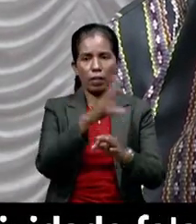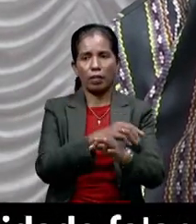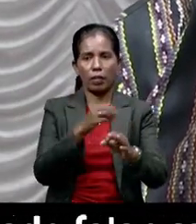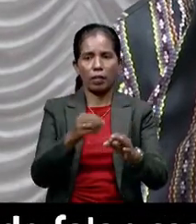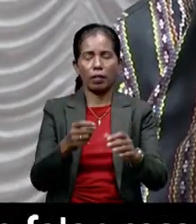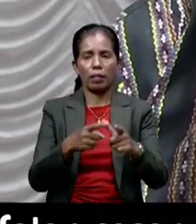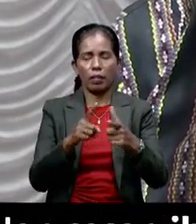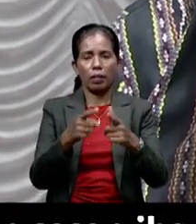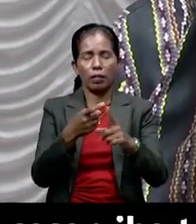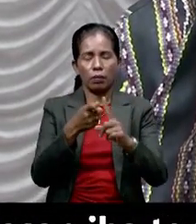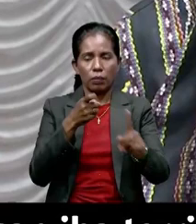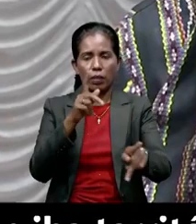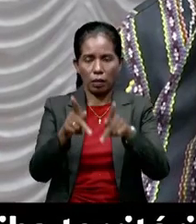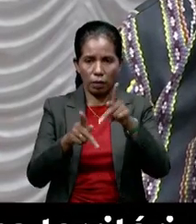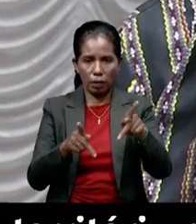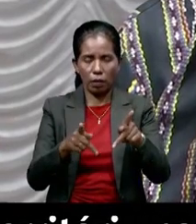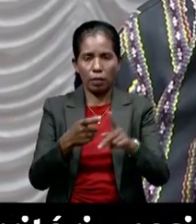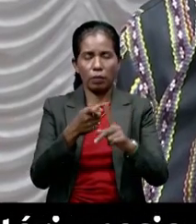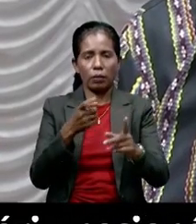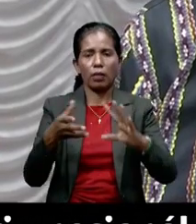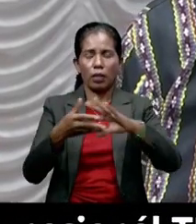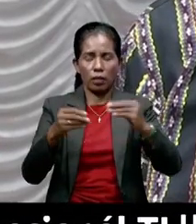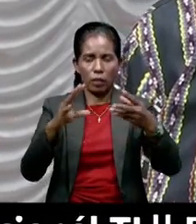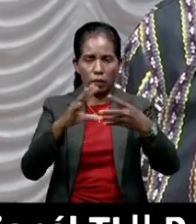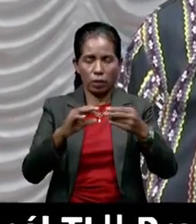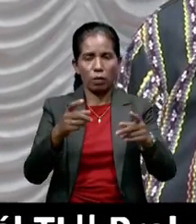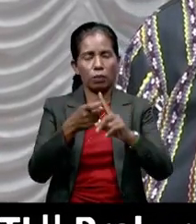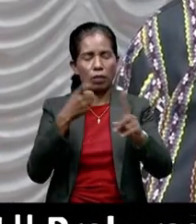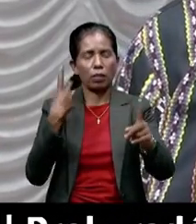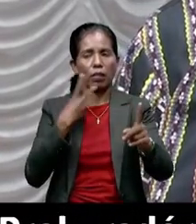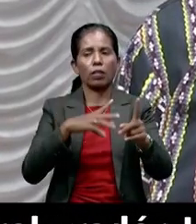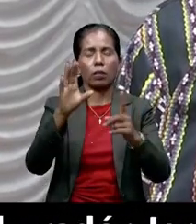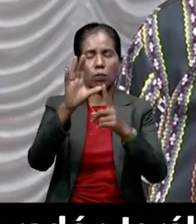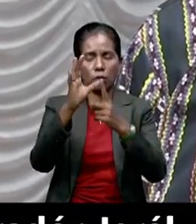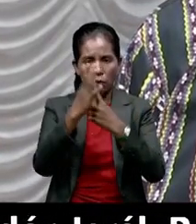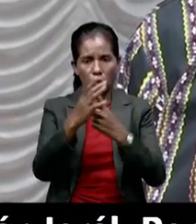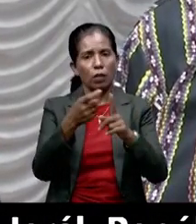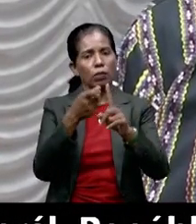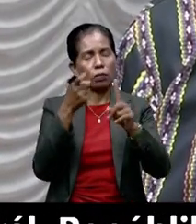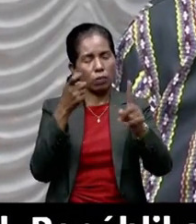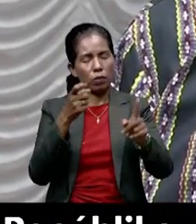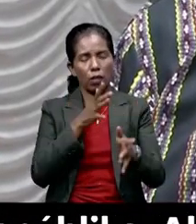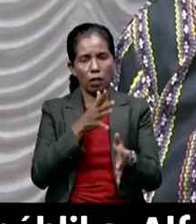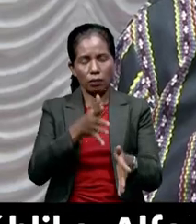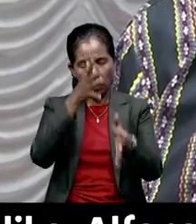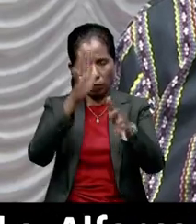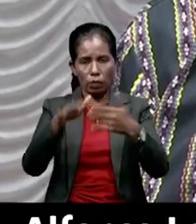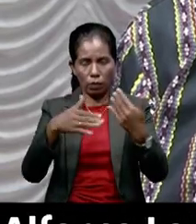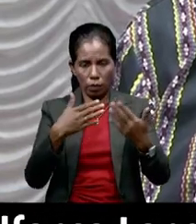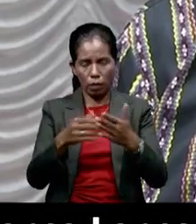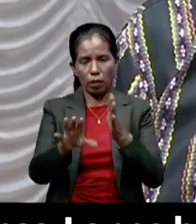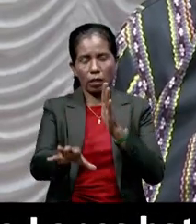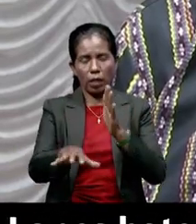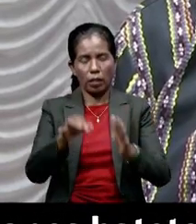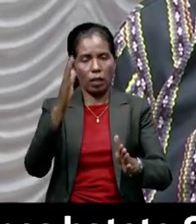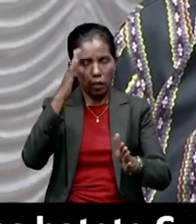Que mais esse povo, mais história, mais tradição, mais Bealazira, e que reta reconhecimento